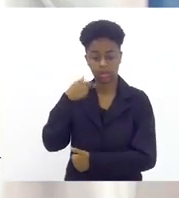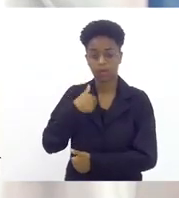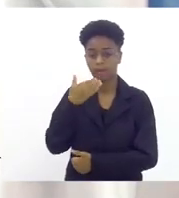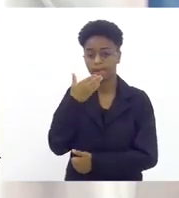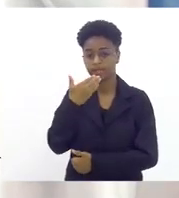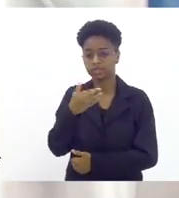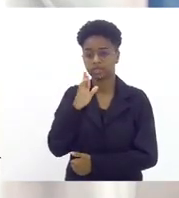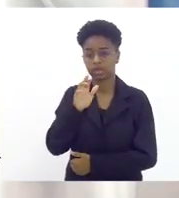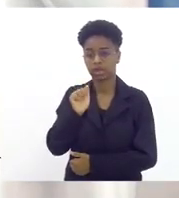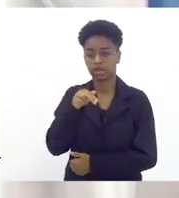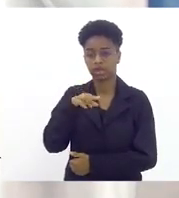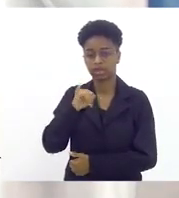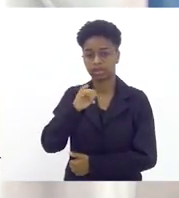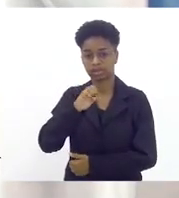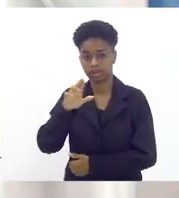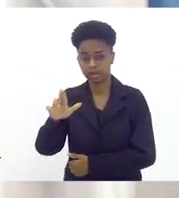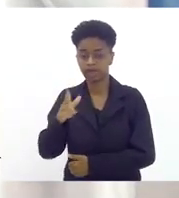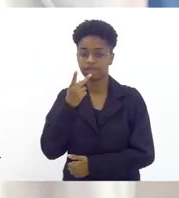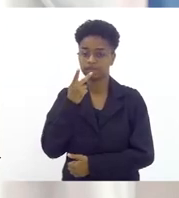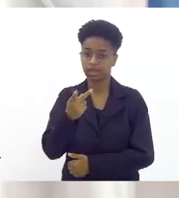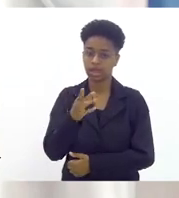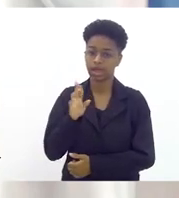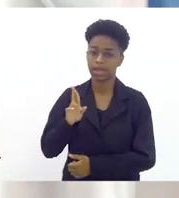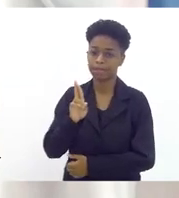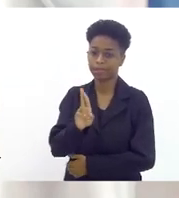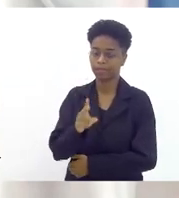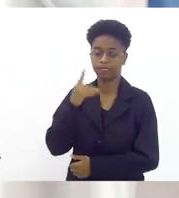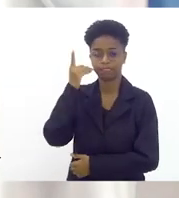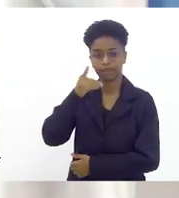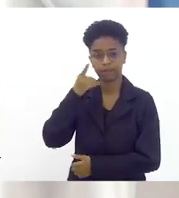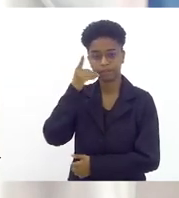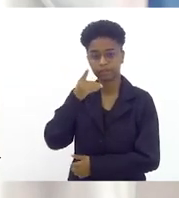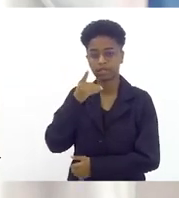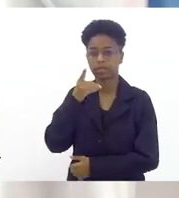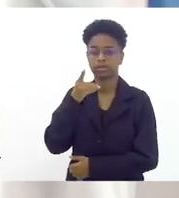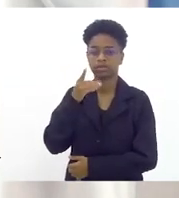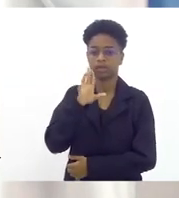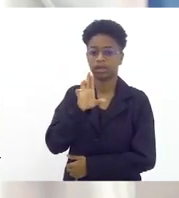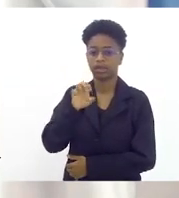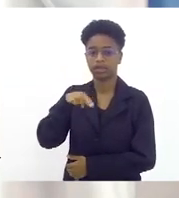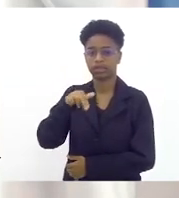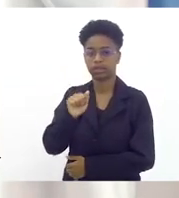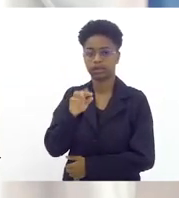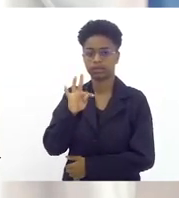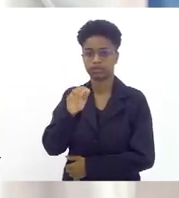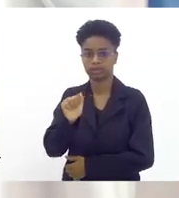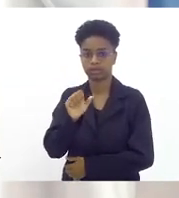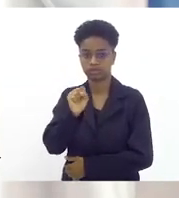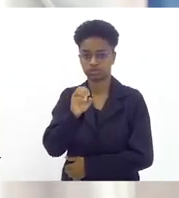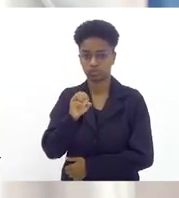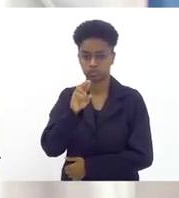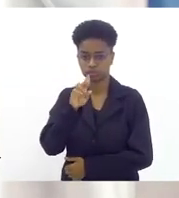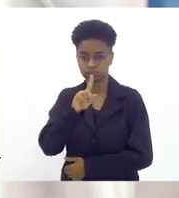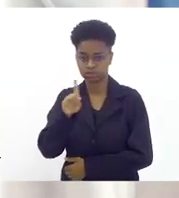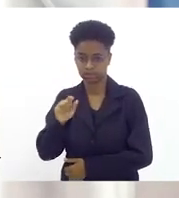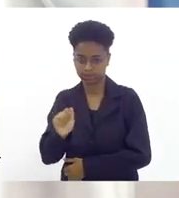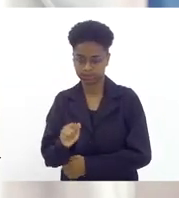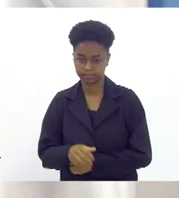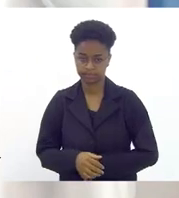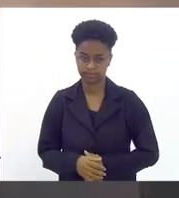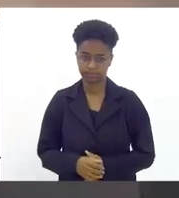falar, representando a mandata da deputada, da querida deputada Renata Souza.